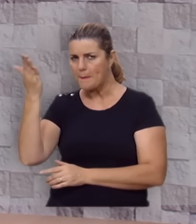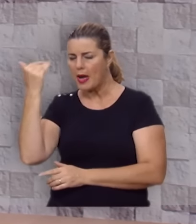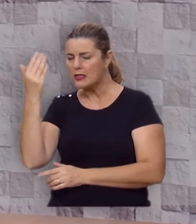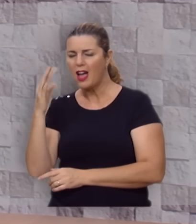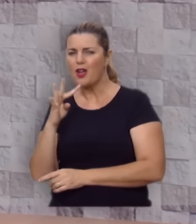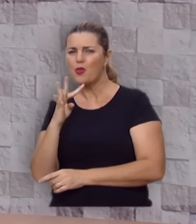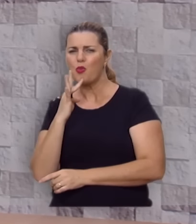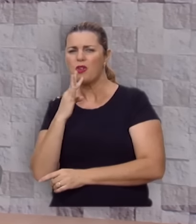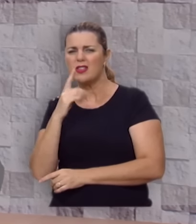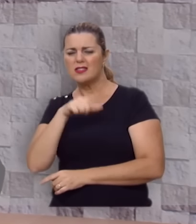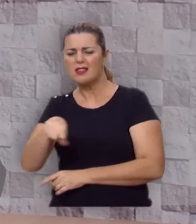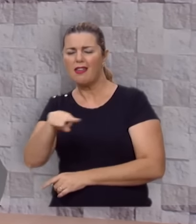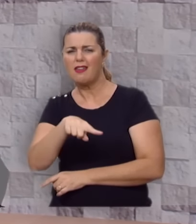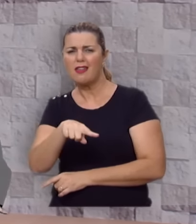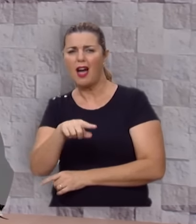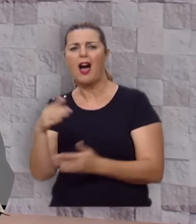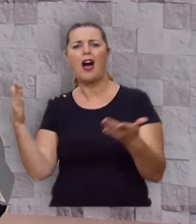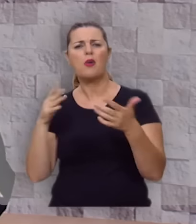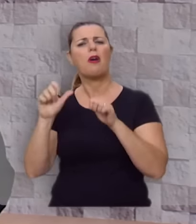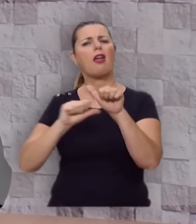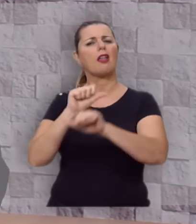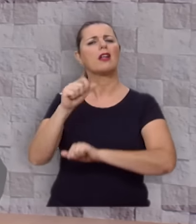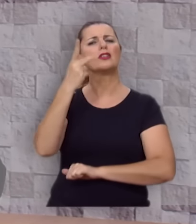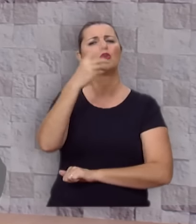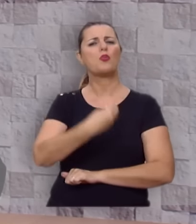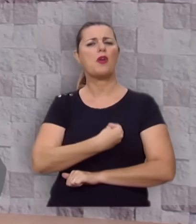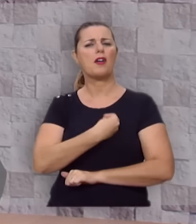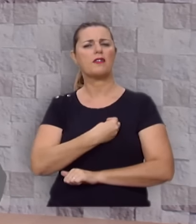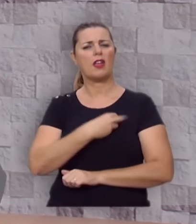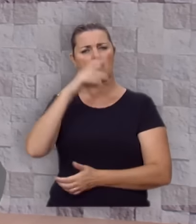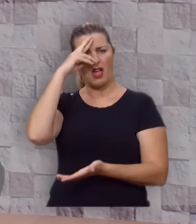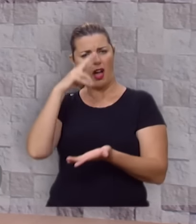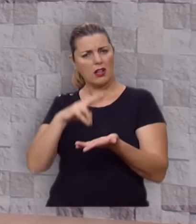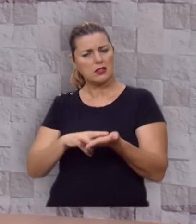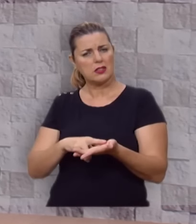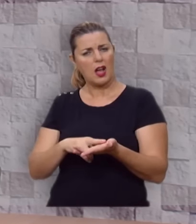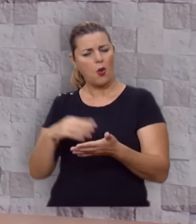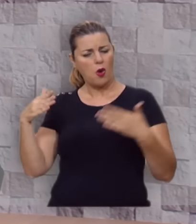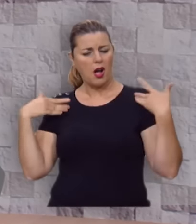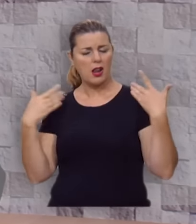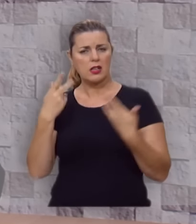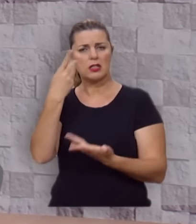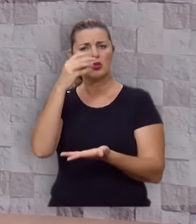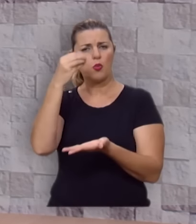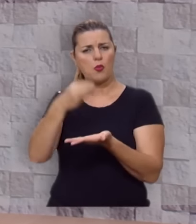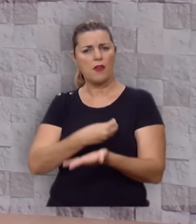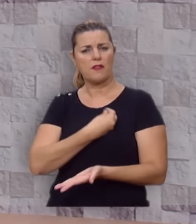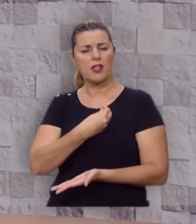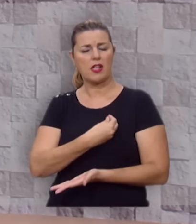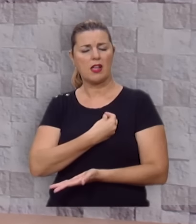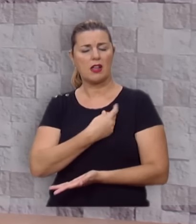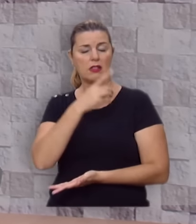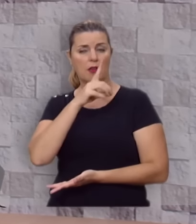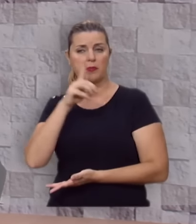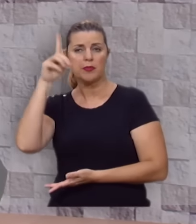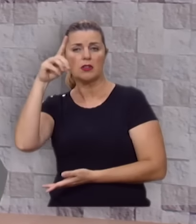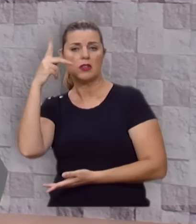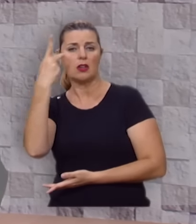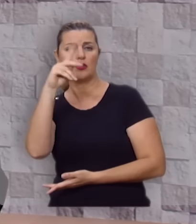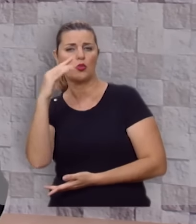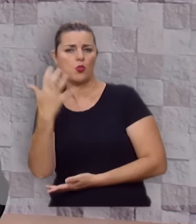era desconhecido até então, pode ser o Deus da sua vida, a razão da sua vida, a alegria da sua vida, o Deus da